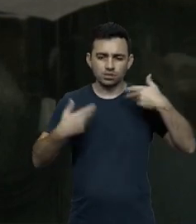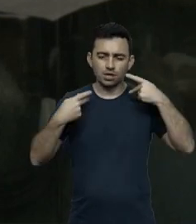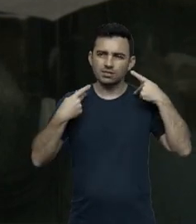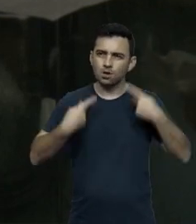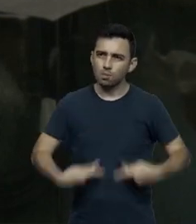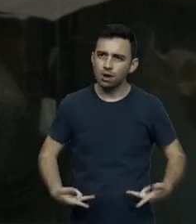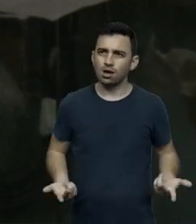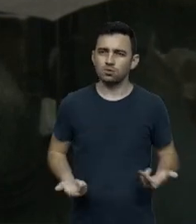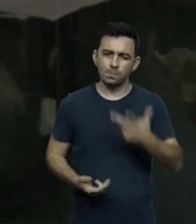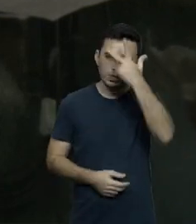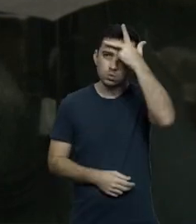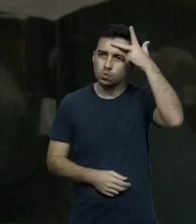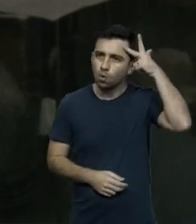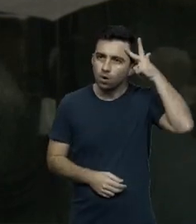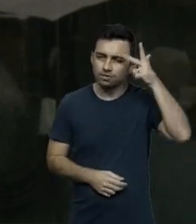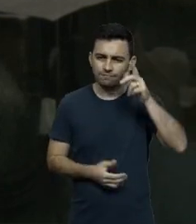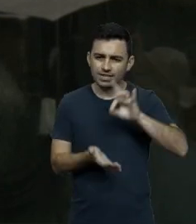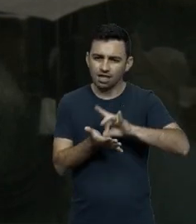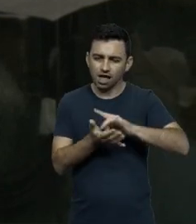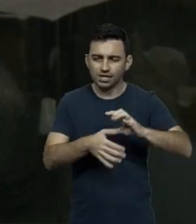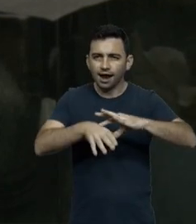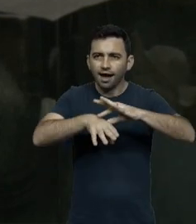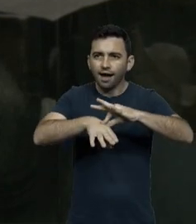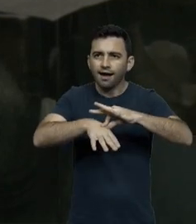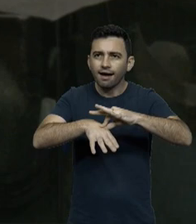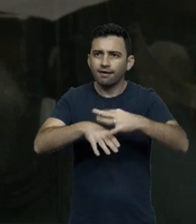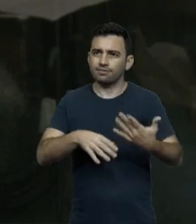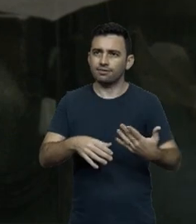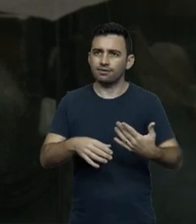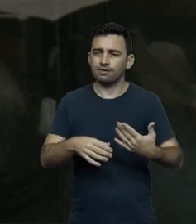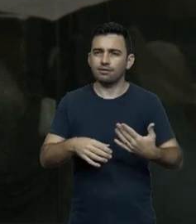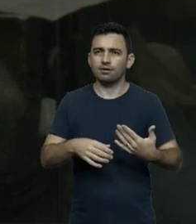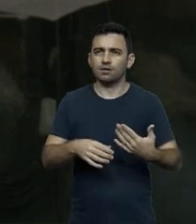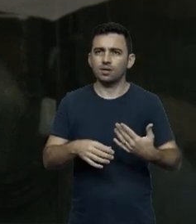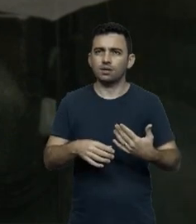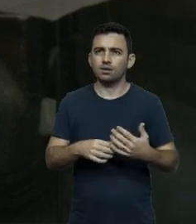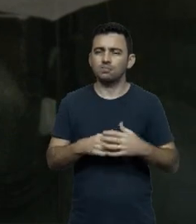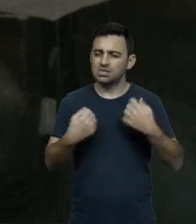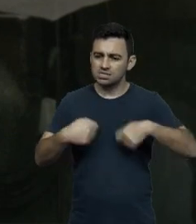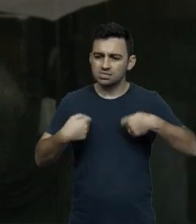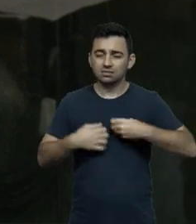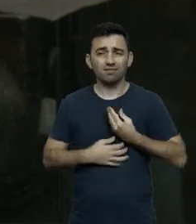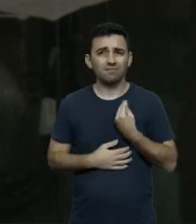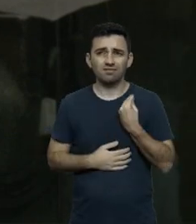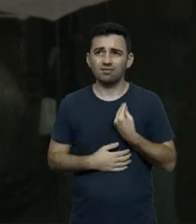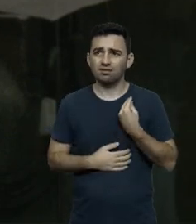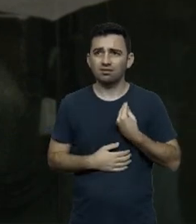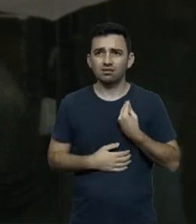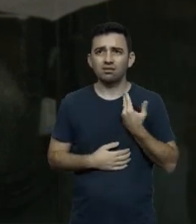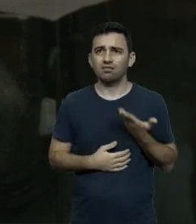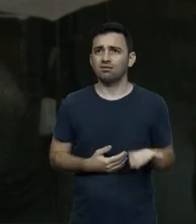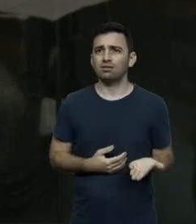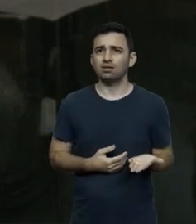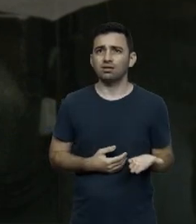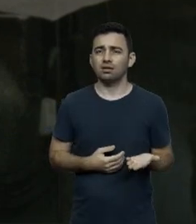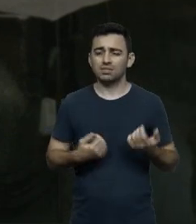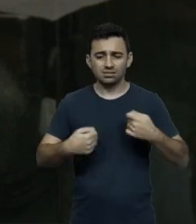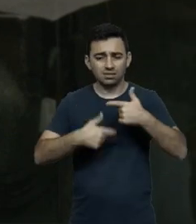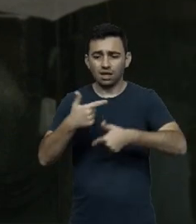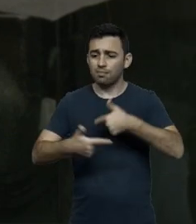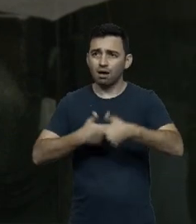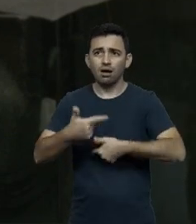pessoas de carne osso e que precisa sobrevivência e de precisão de